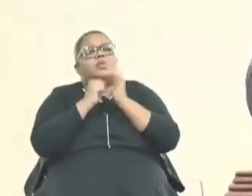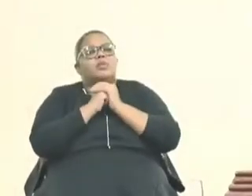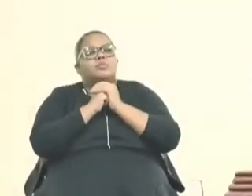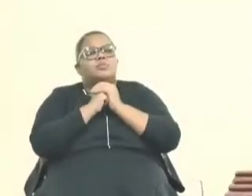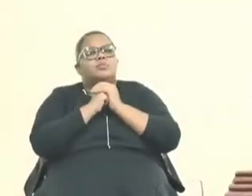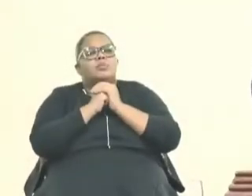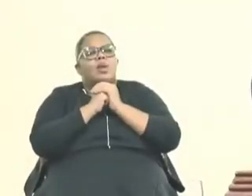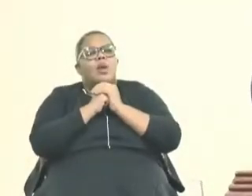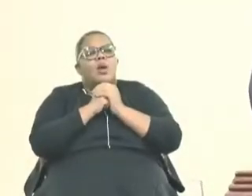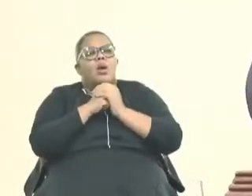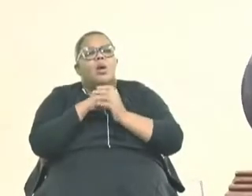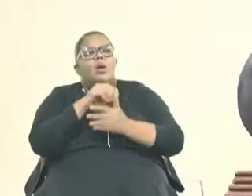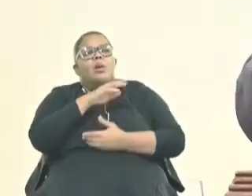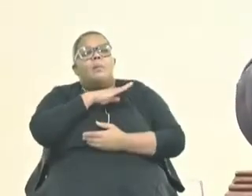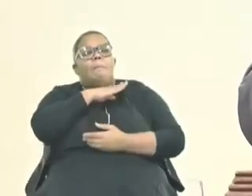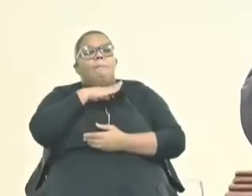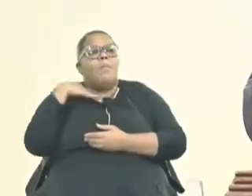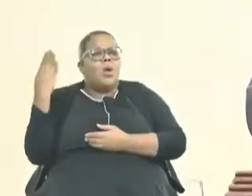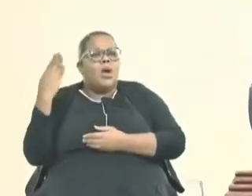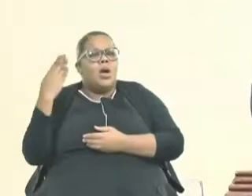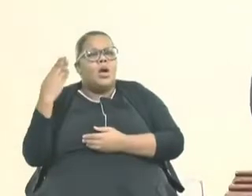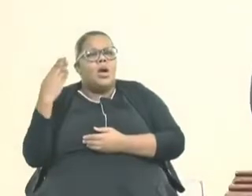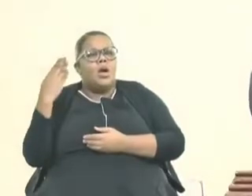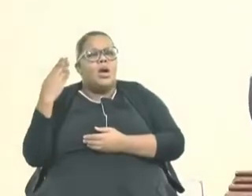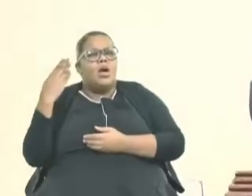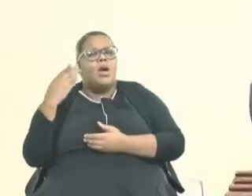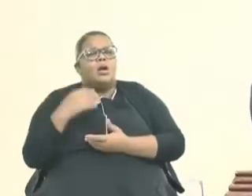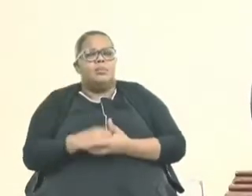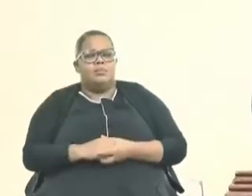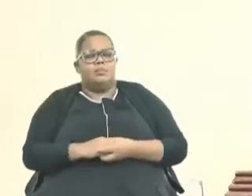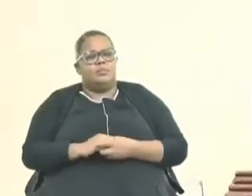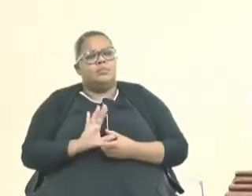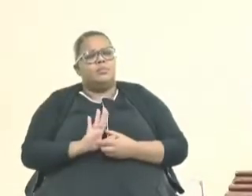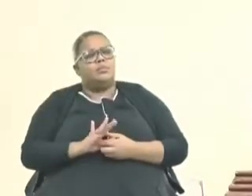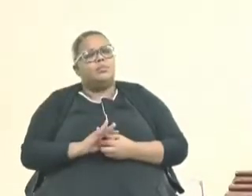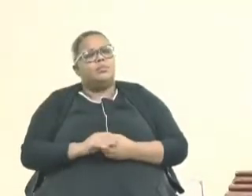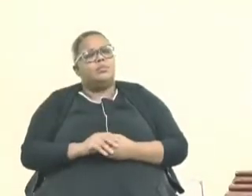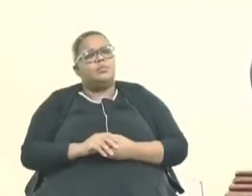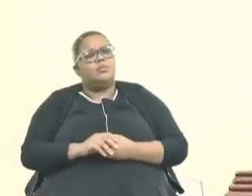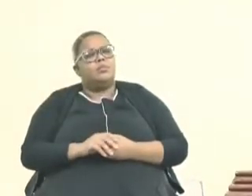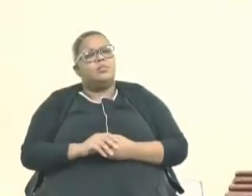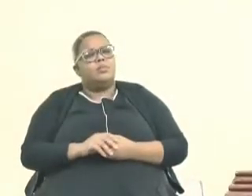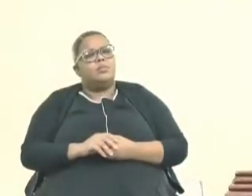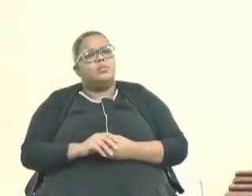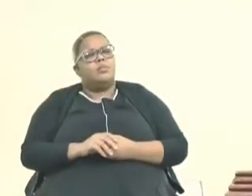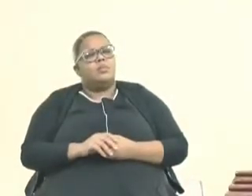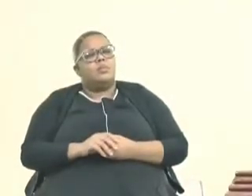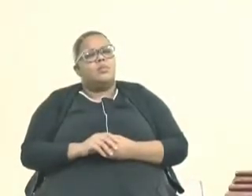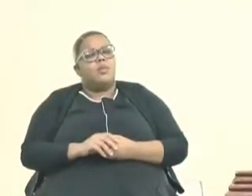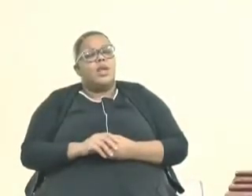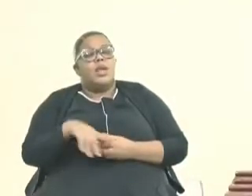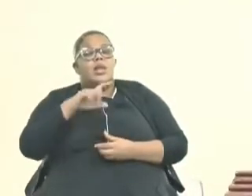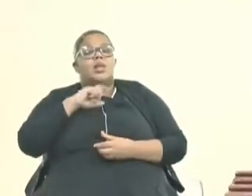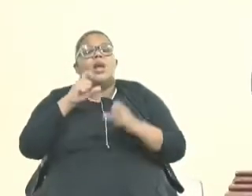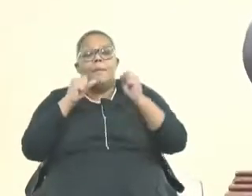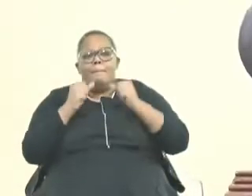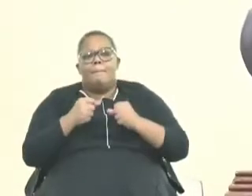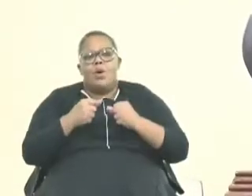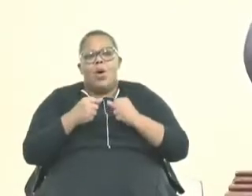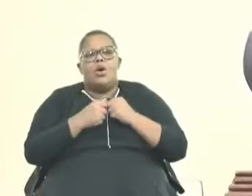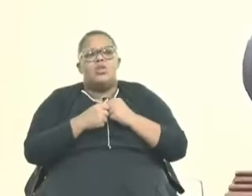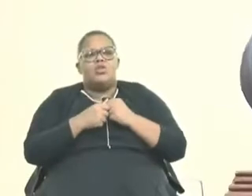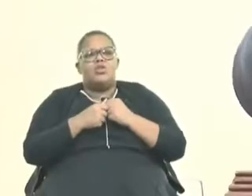a morrer uma história de ser como eu digo sempre agente secreto de Jesus